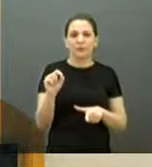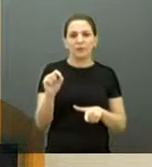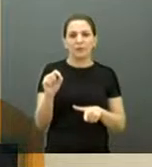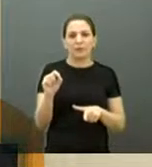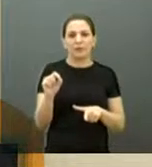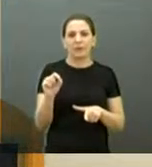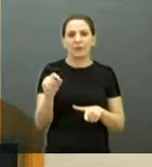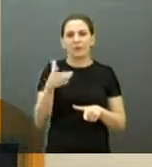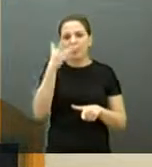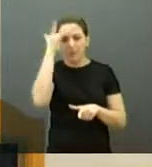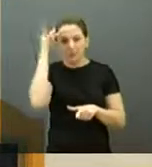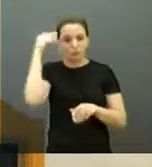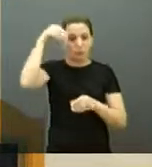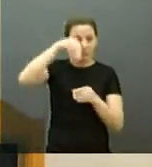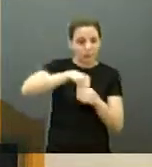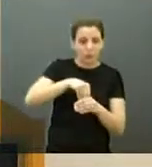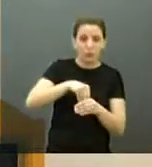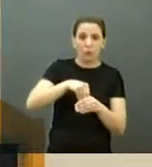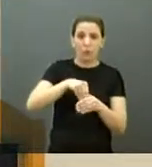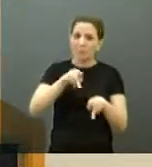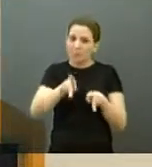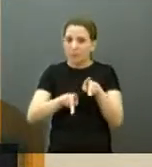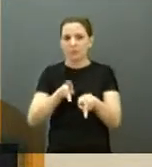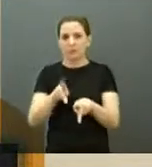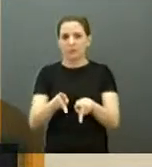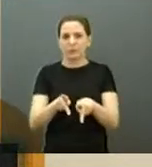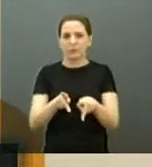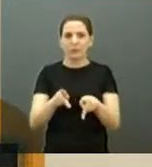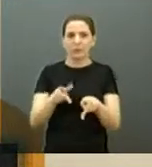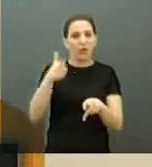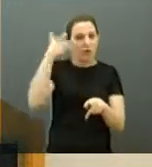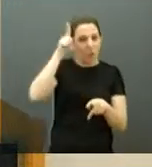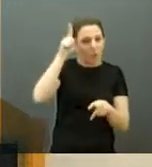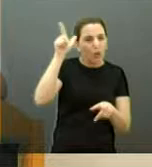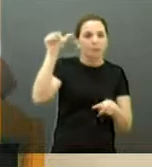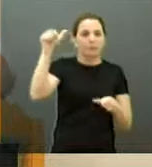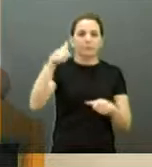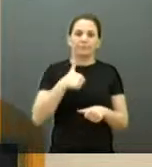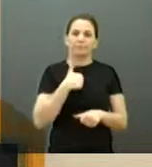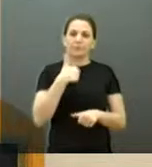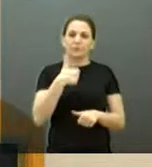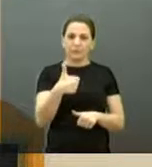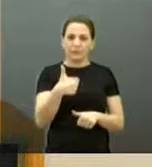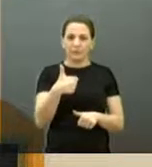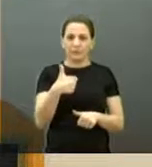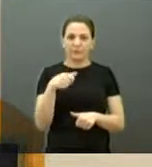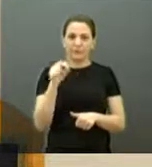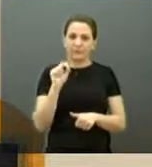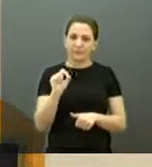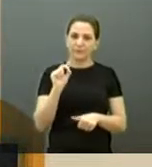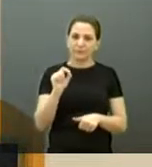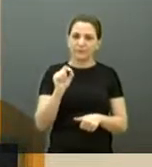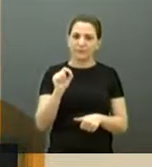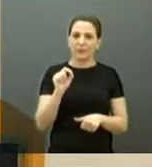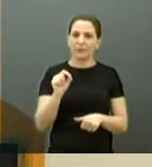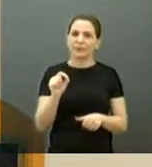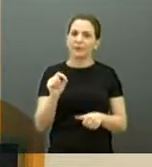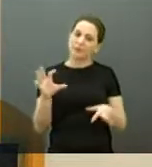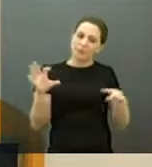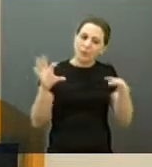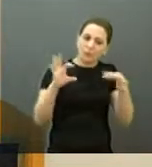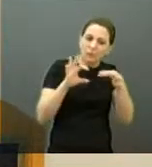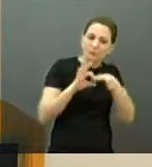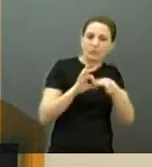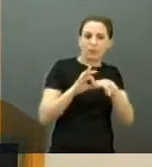que ele elege. E acho que é uma lógica bastante positiva. E aí eu quero fazer isso com link